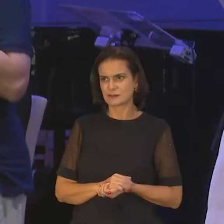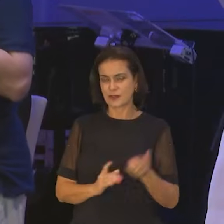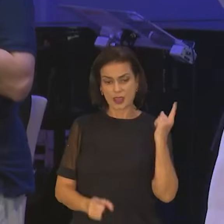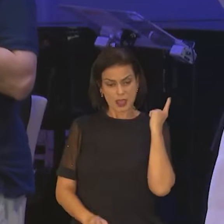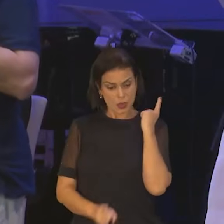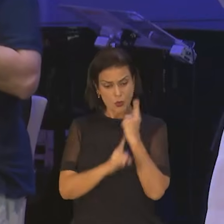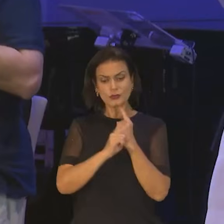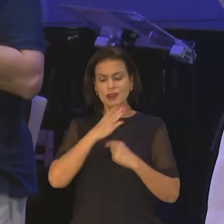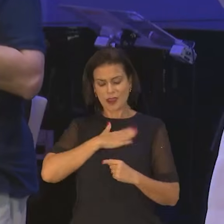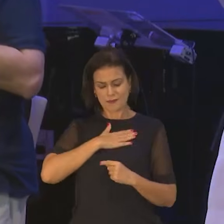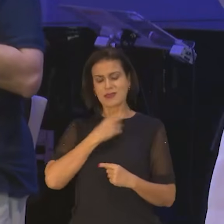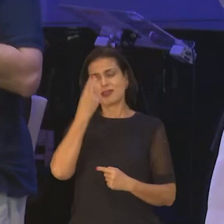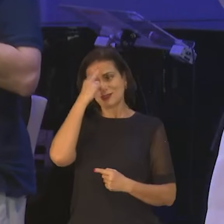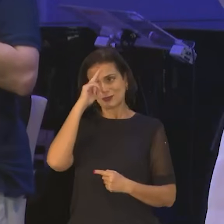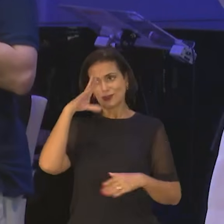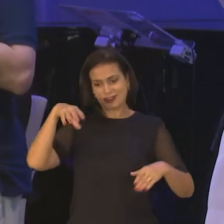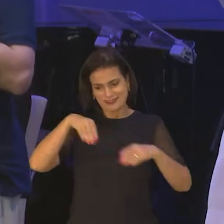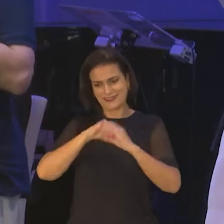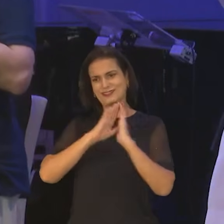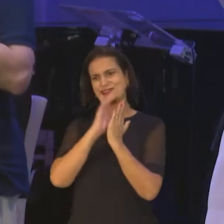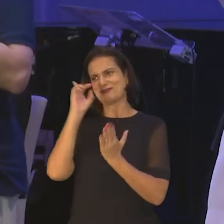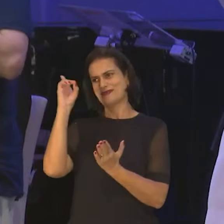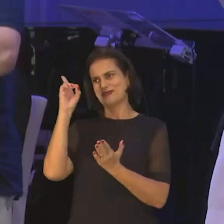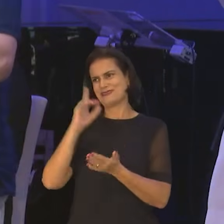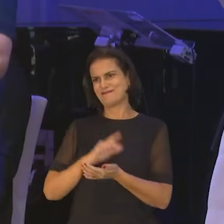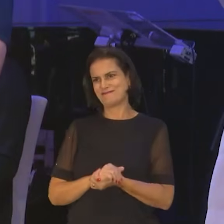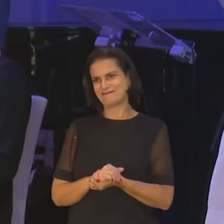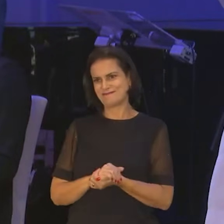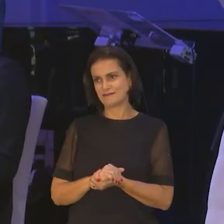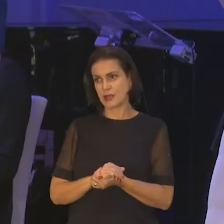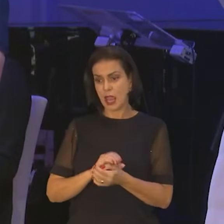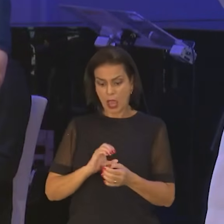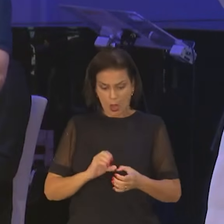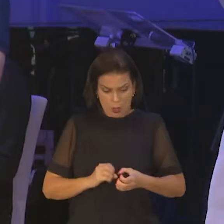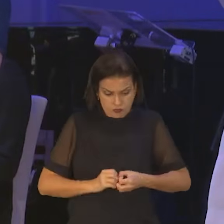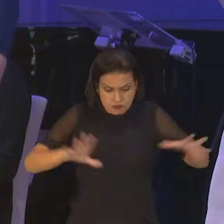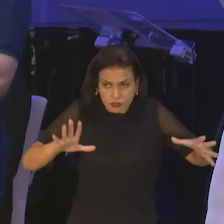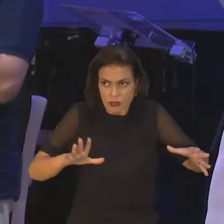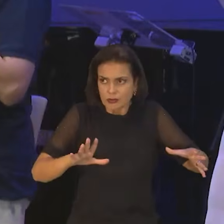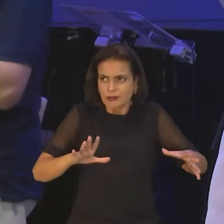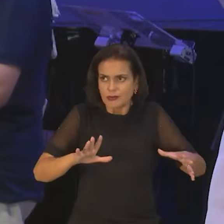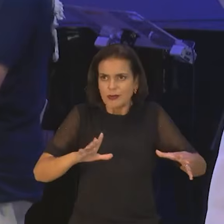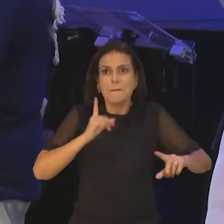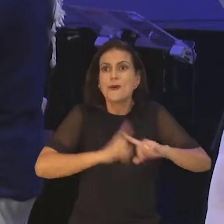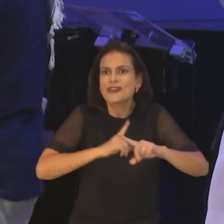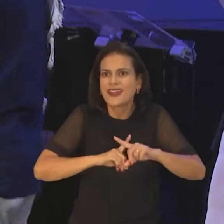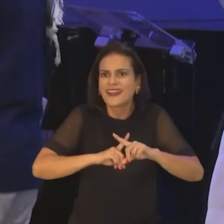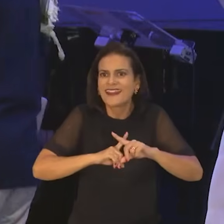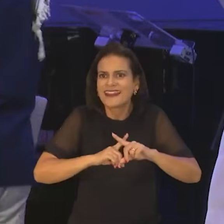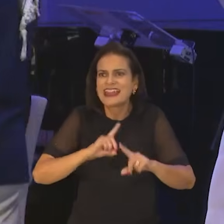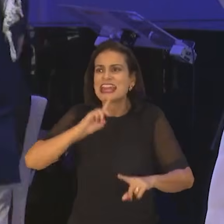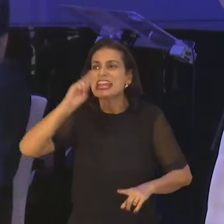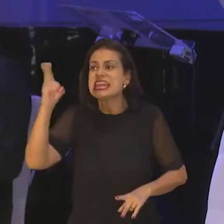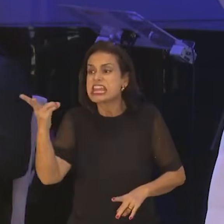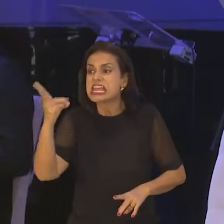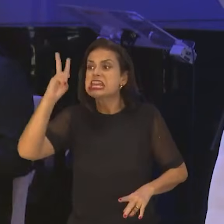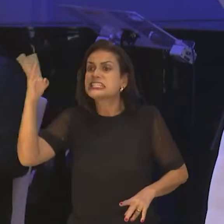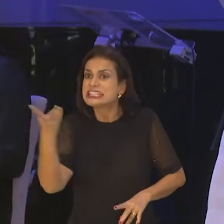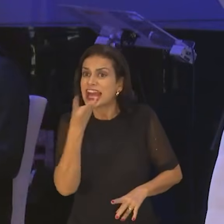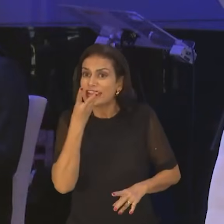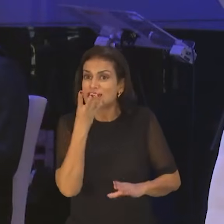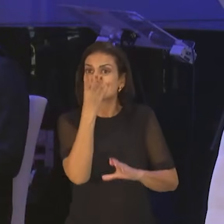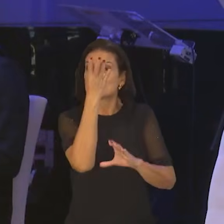Encontrei minha história na Bíblia. A bomba não explodiu porque Isaías 46, versículo 10